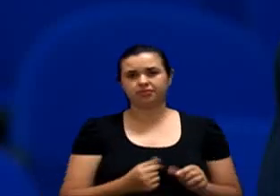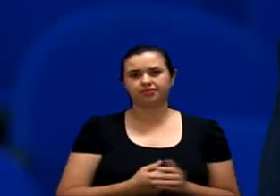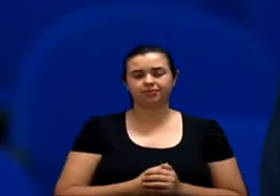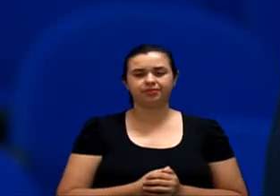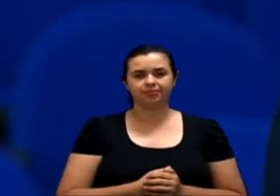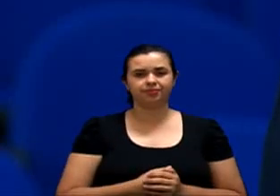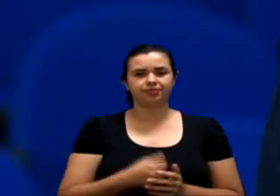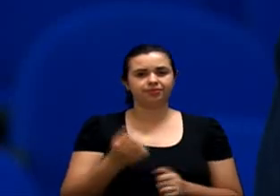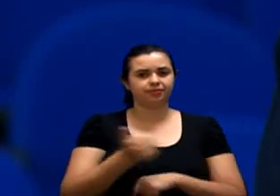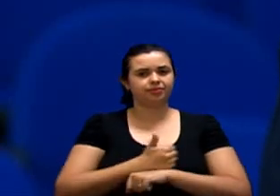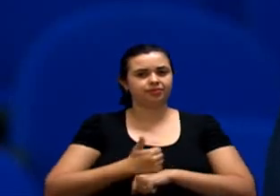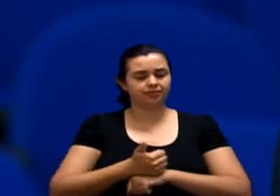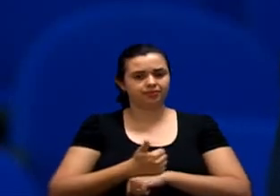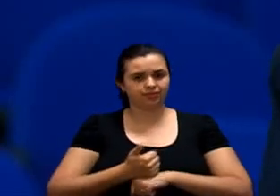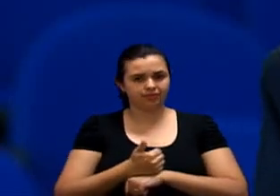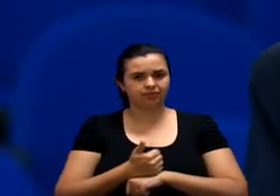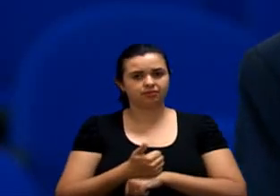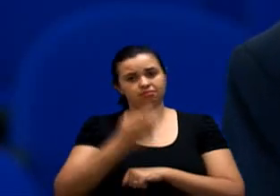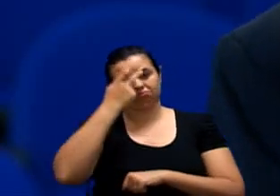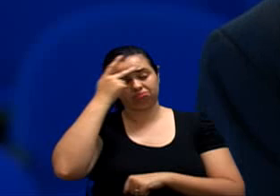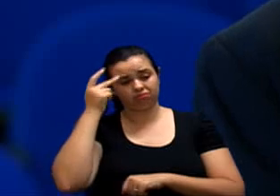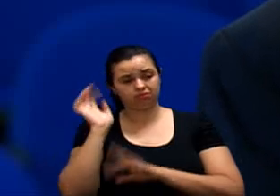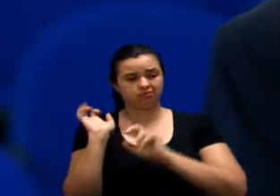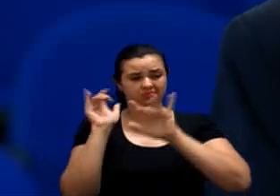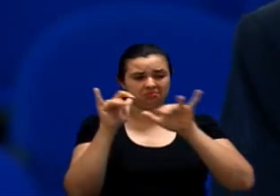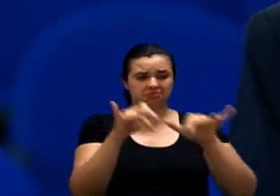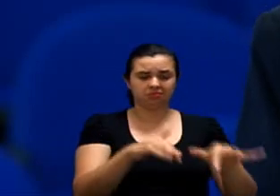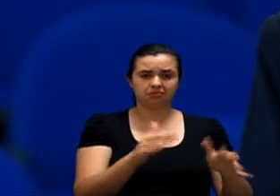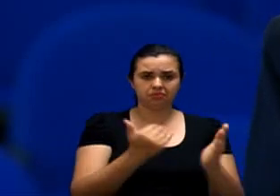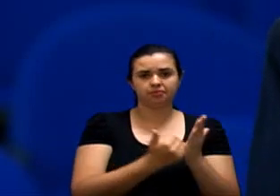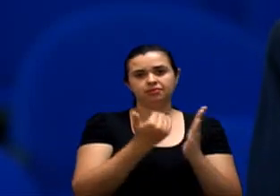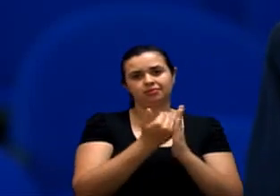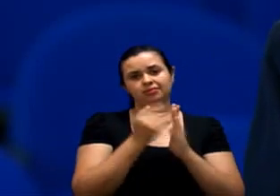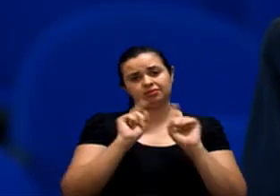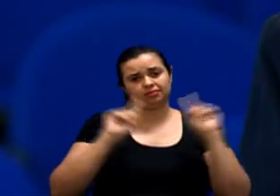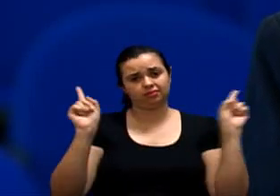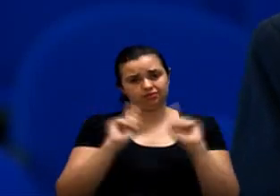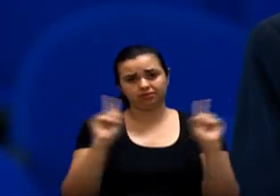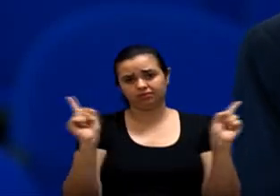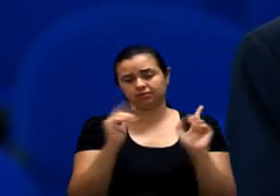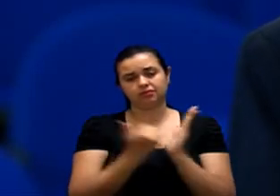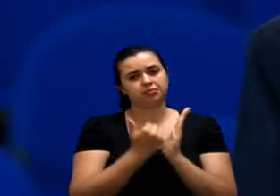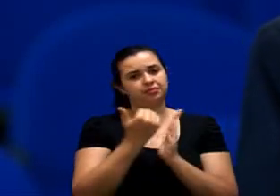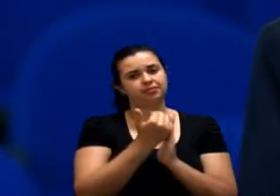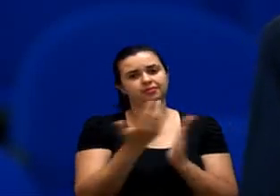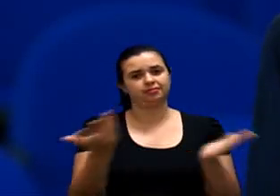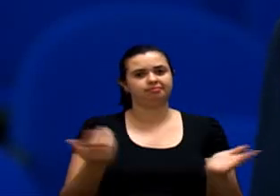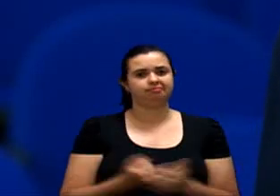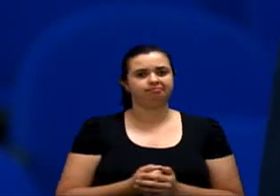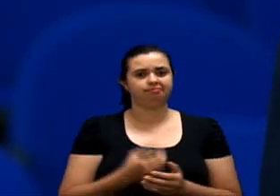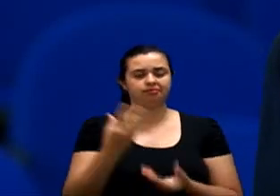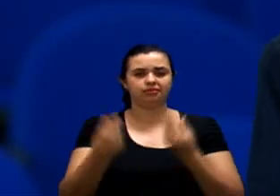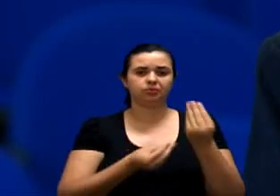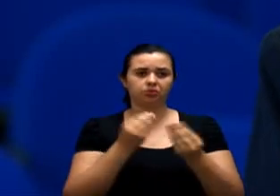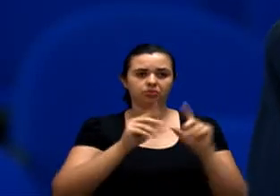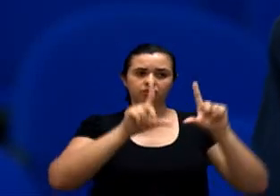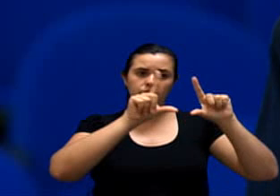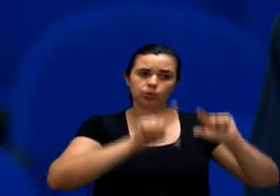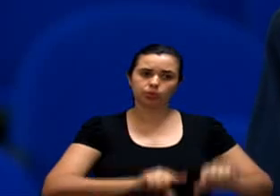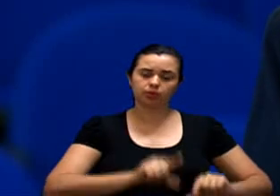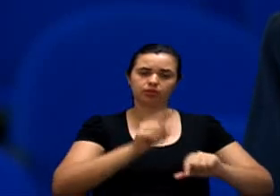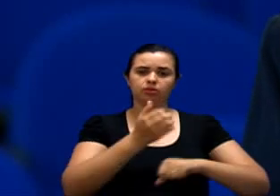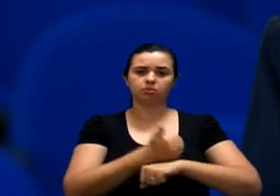agora, atendendo mais pessoas e com mais reclamações, evidentemente. Como é que diminui o número de profissionais e espera que